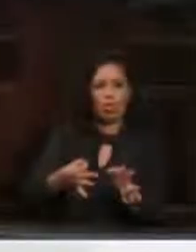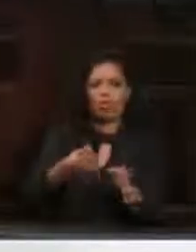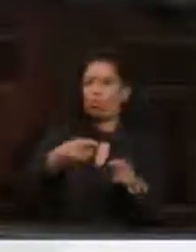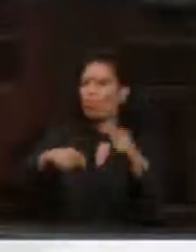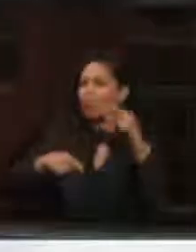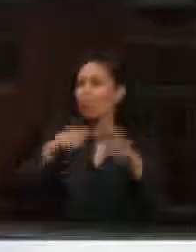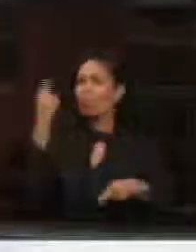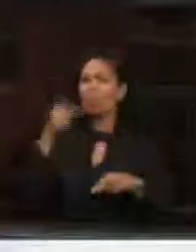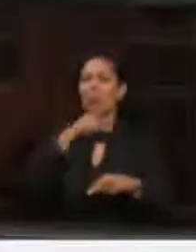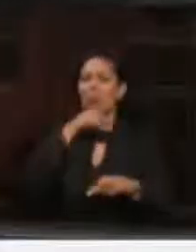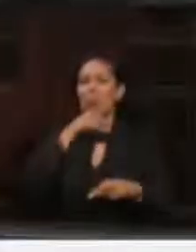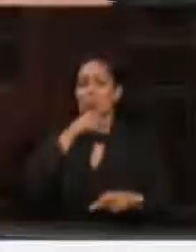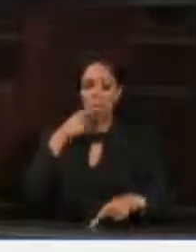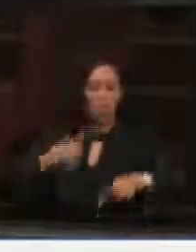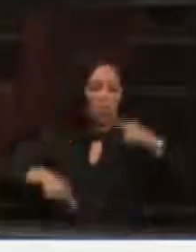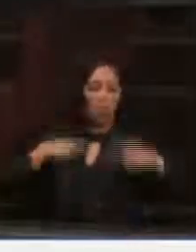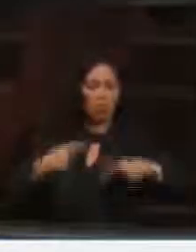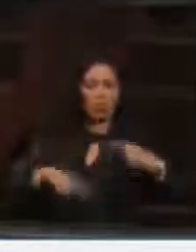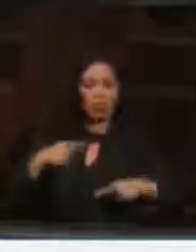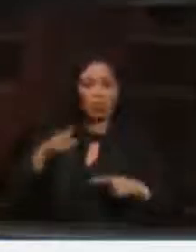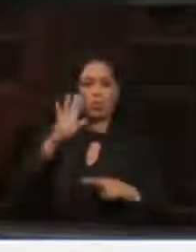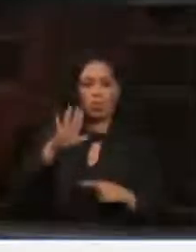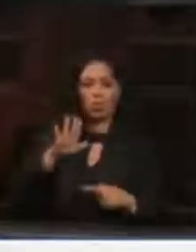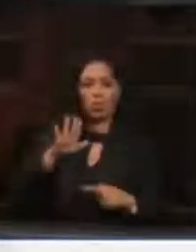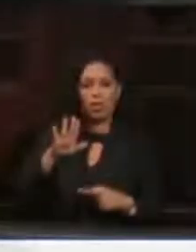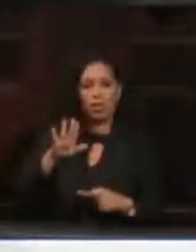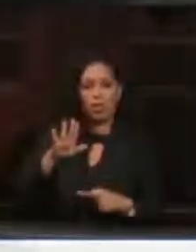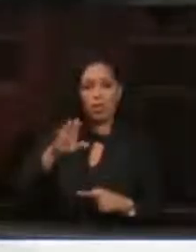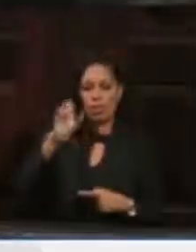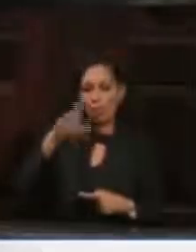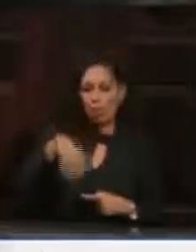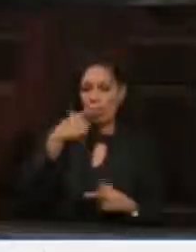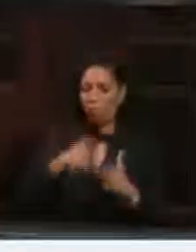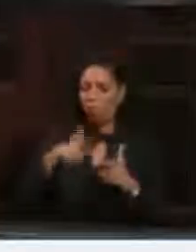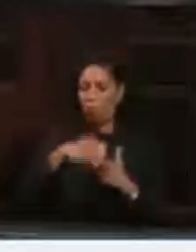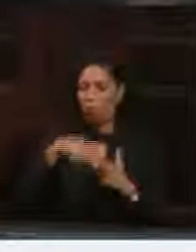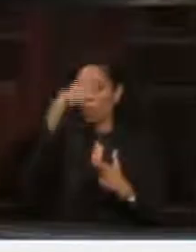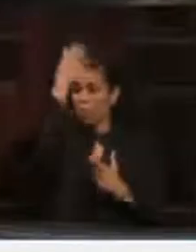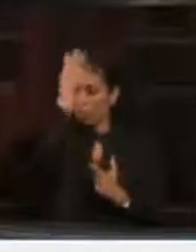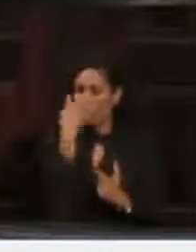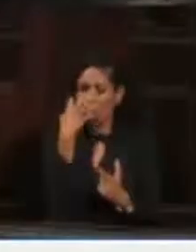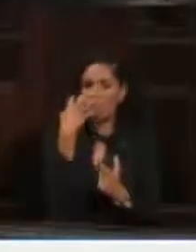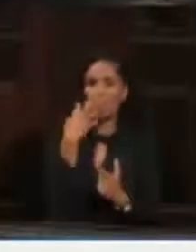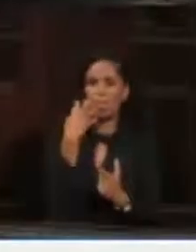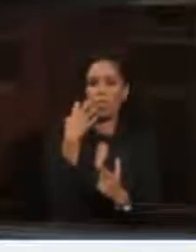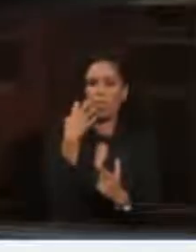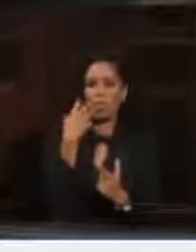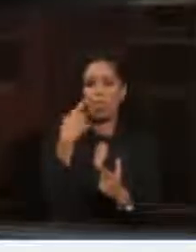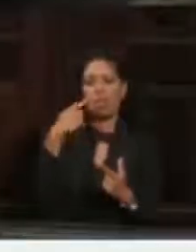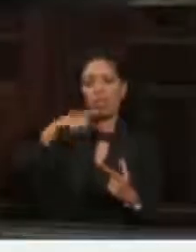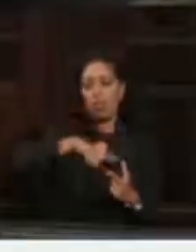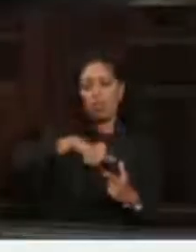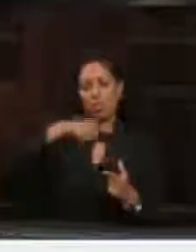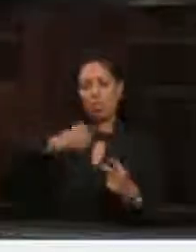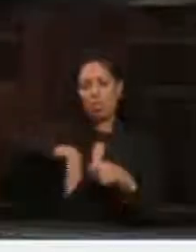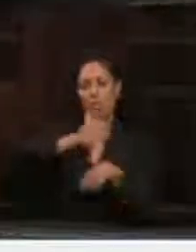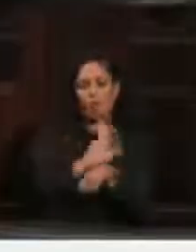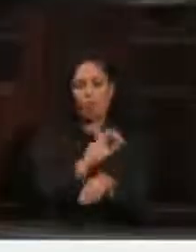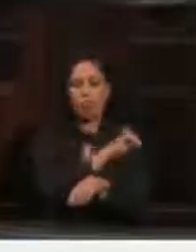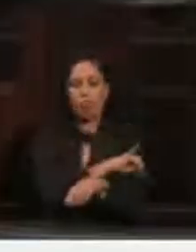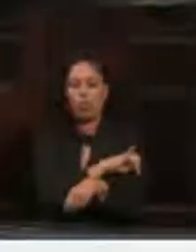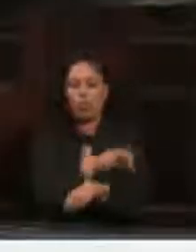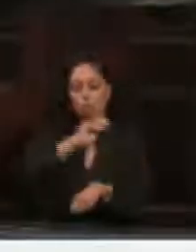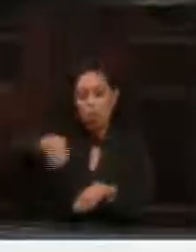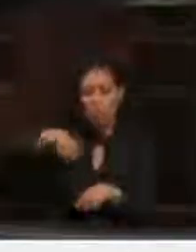o entendimento não seja político, mas que seja por um problema grave que está ancorado no nosso estado do Rio de Janeiro, que chama segurança